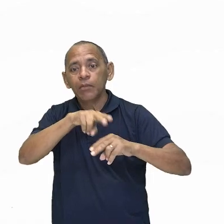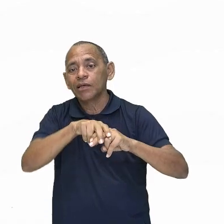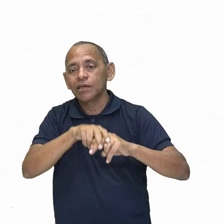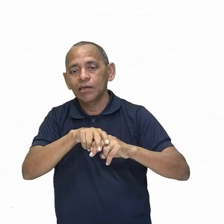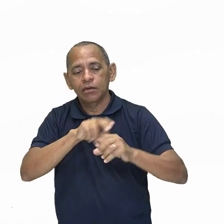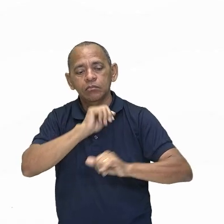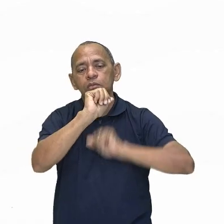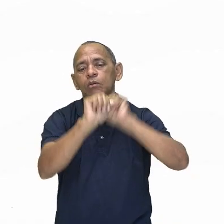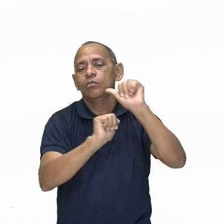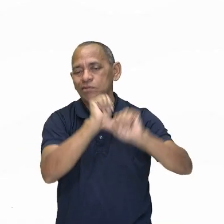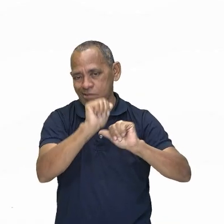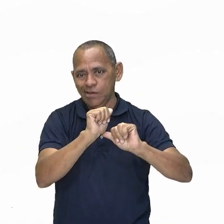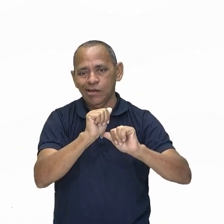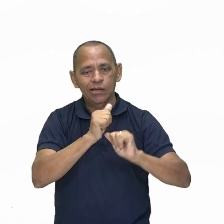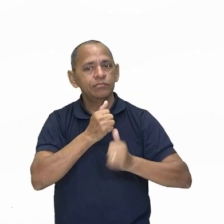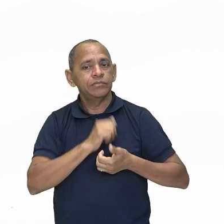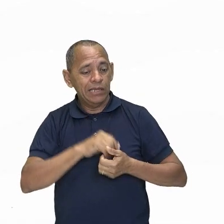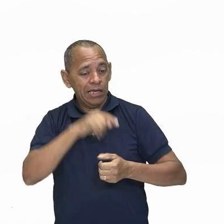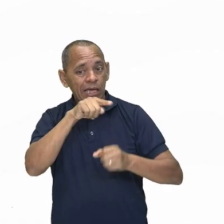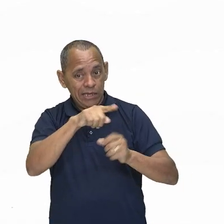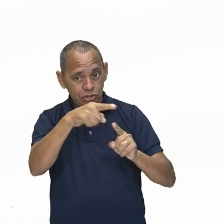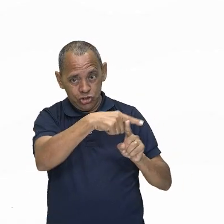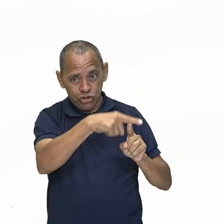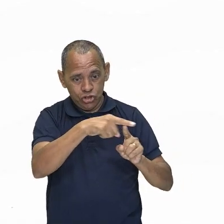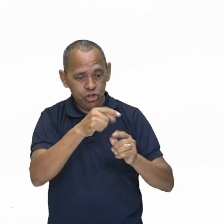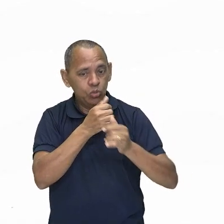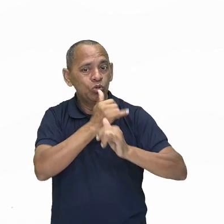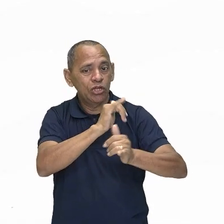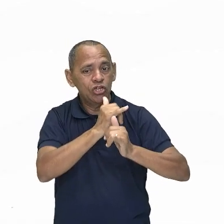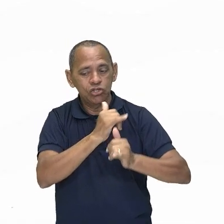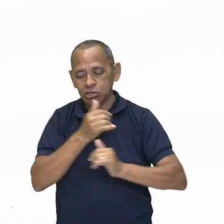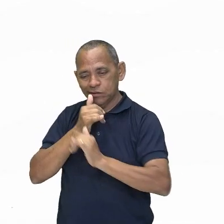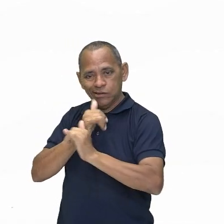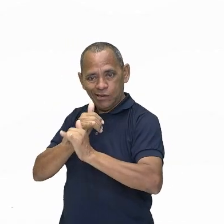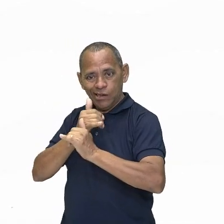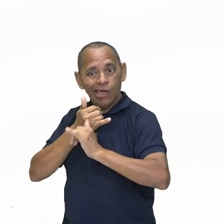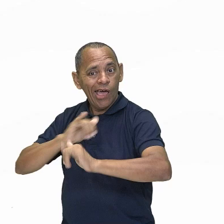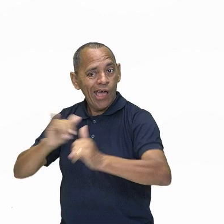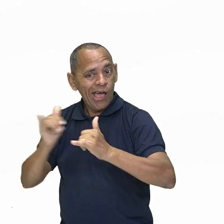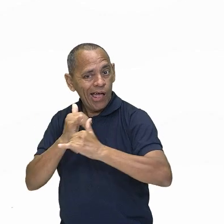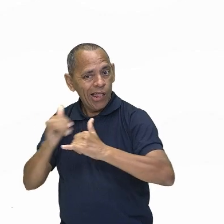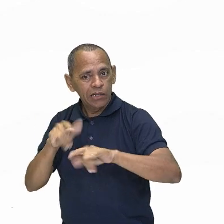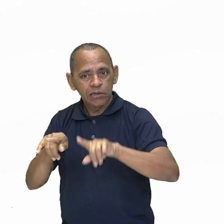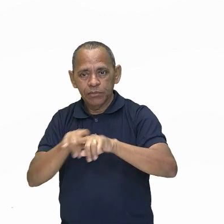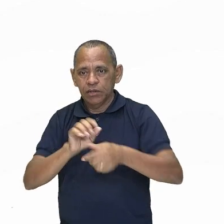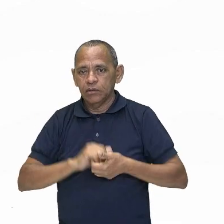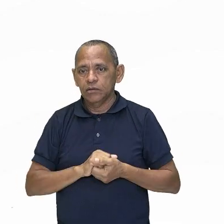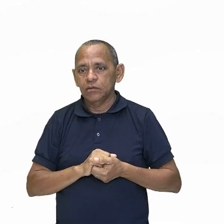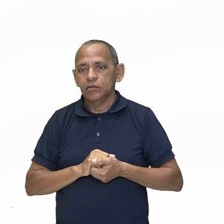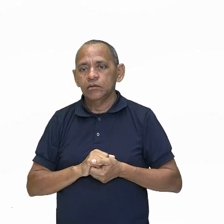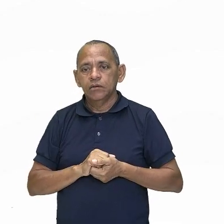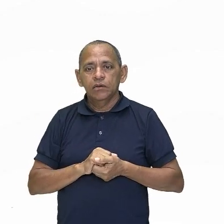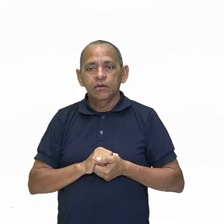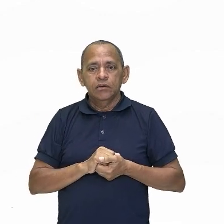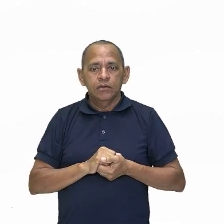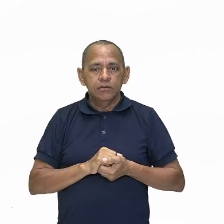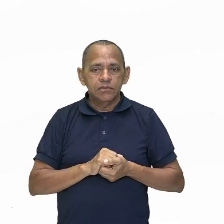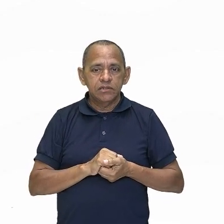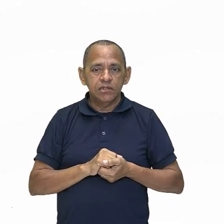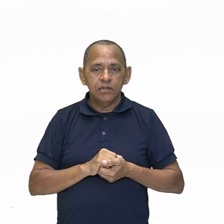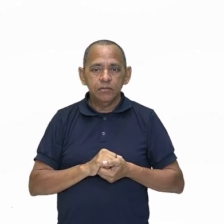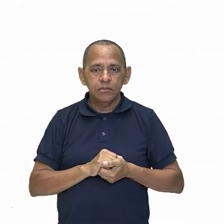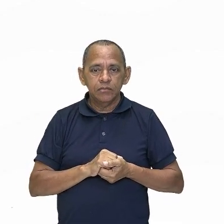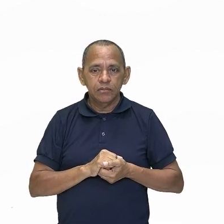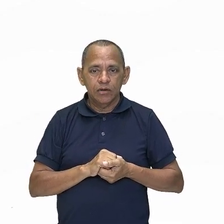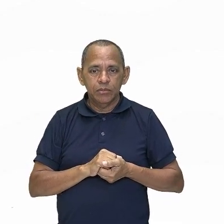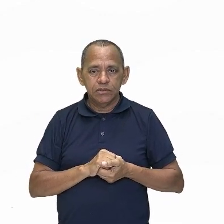essa energia em energia elétrica e abastecer, claro, as cidades, né, que funcionam aí, que precisam de energia elétrica para